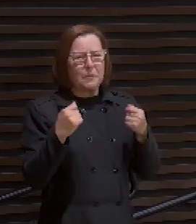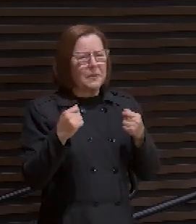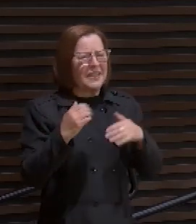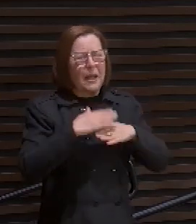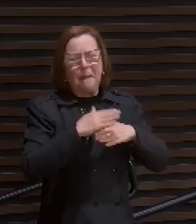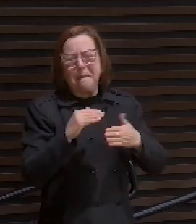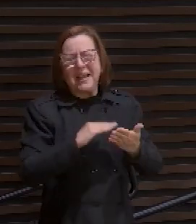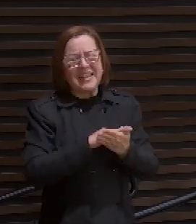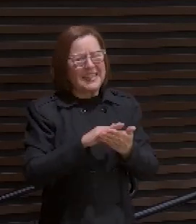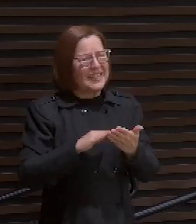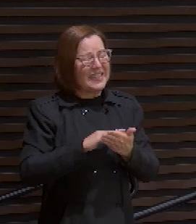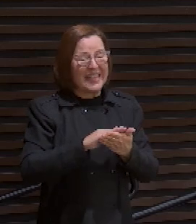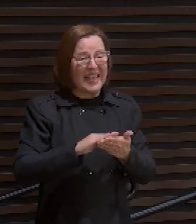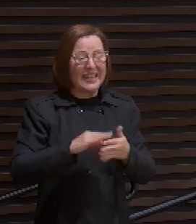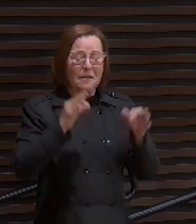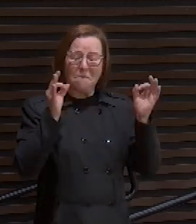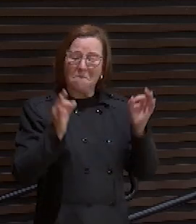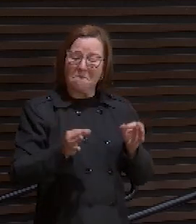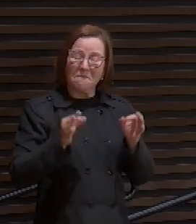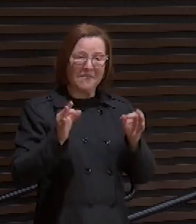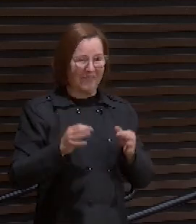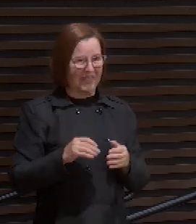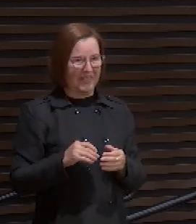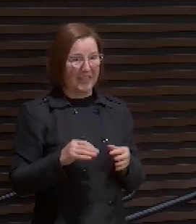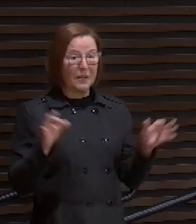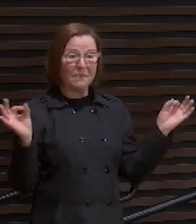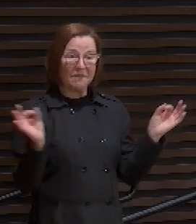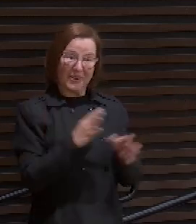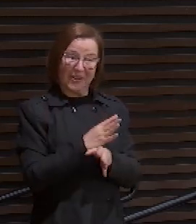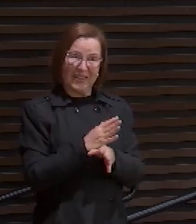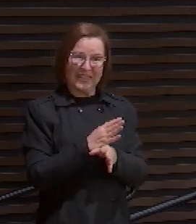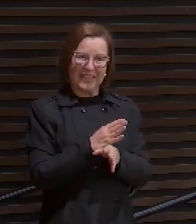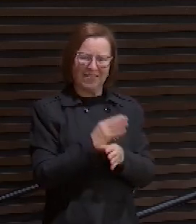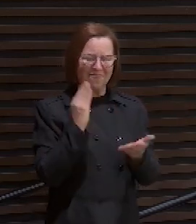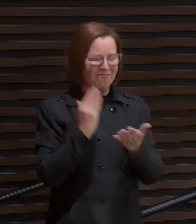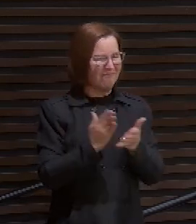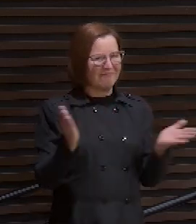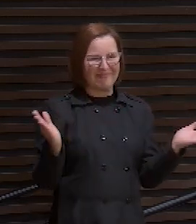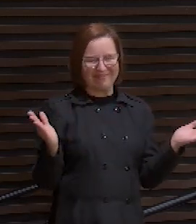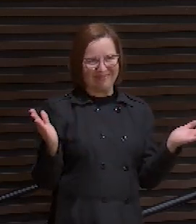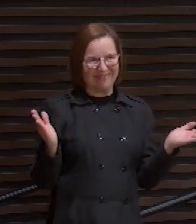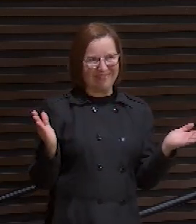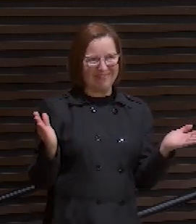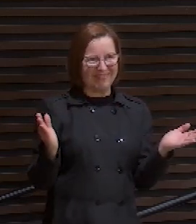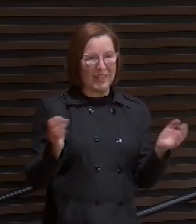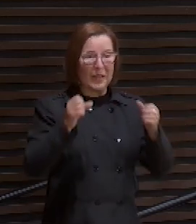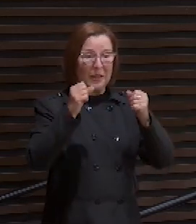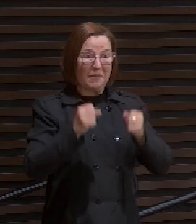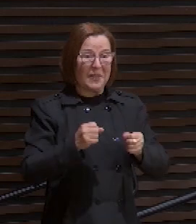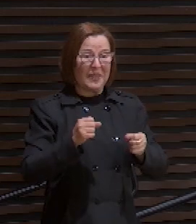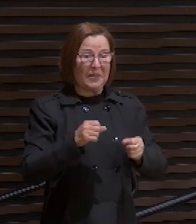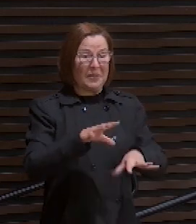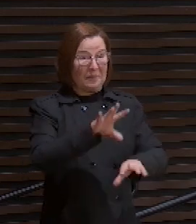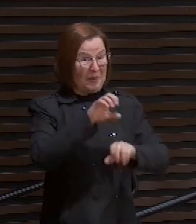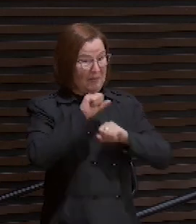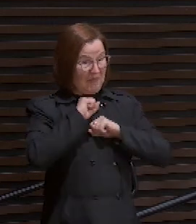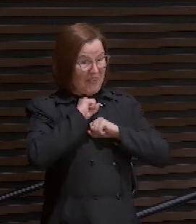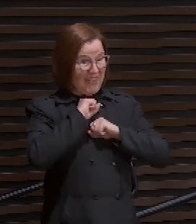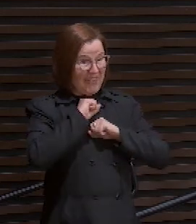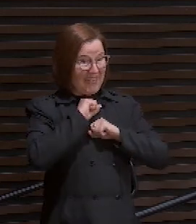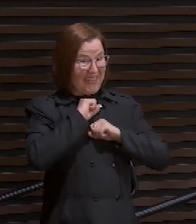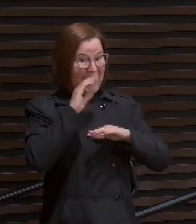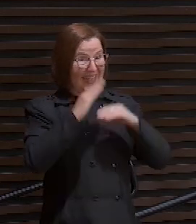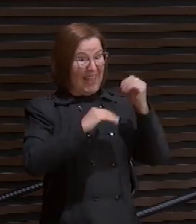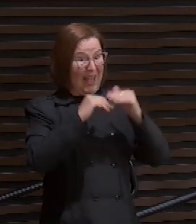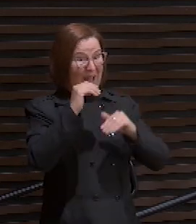chuleamento. Está perfeita, pronta, acabada. Podemos tomar posse daquilo que ele